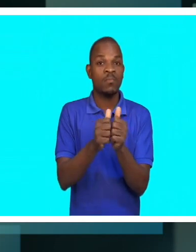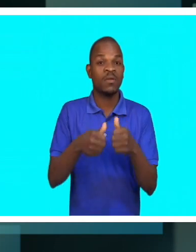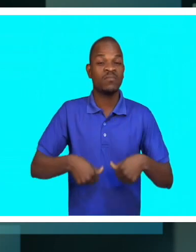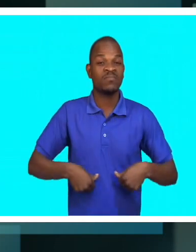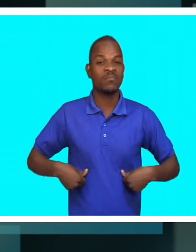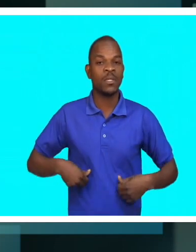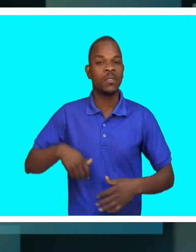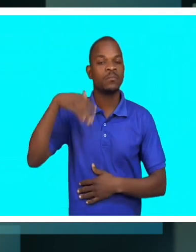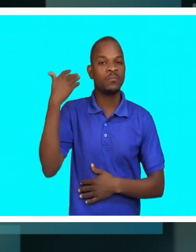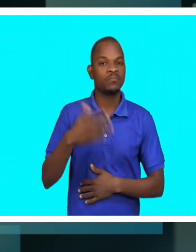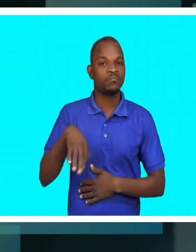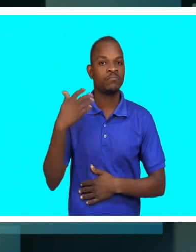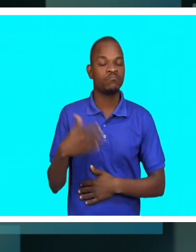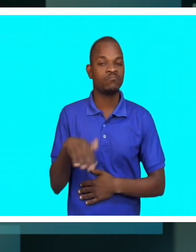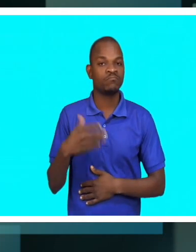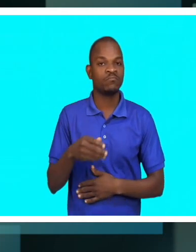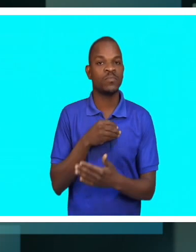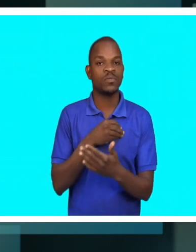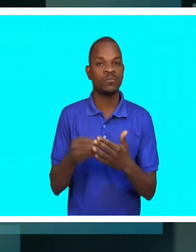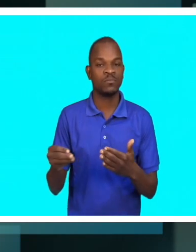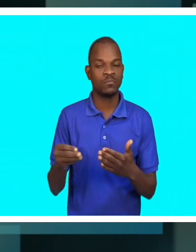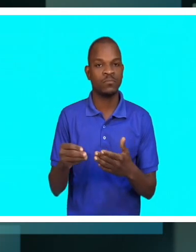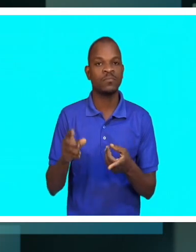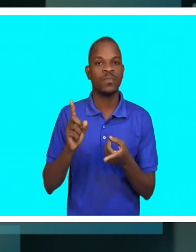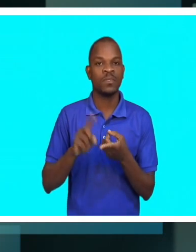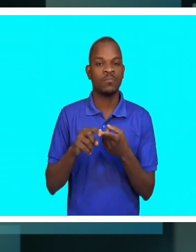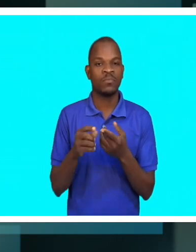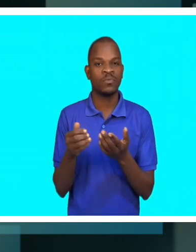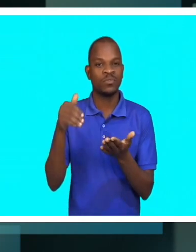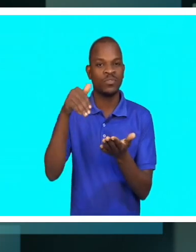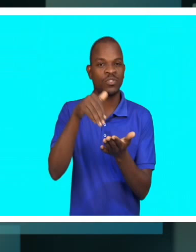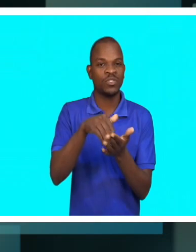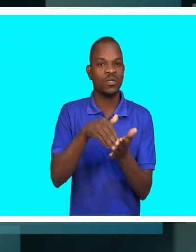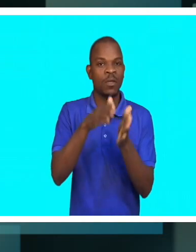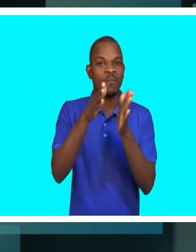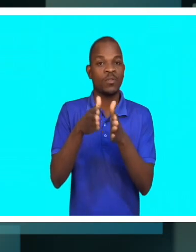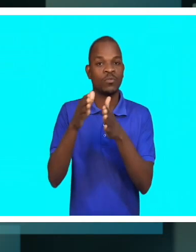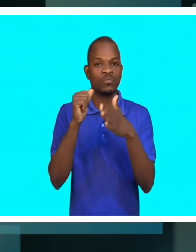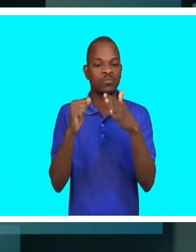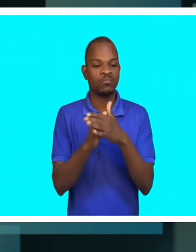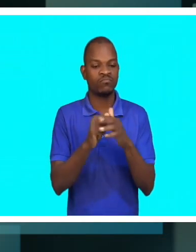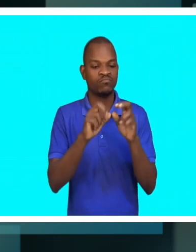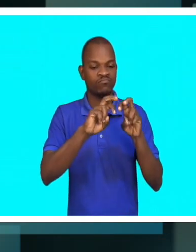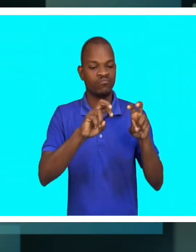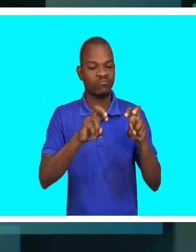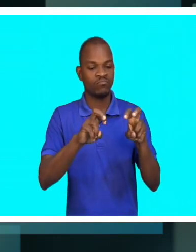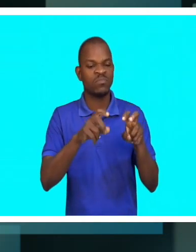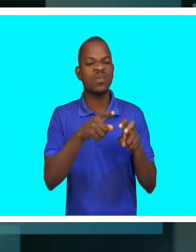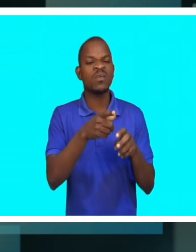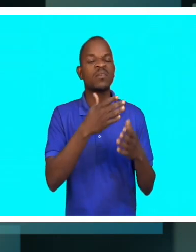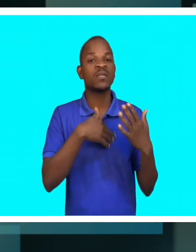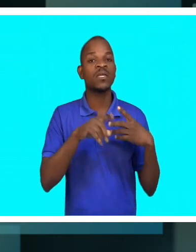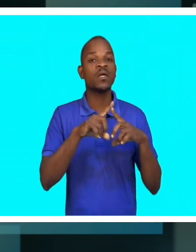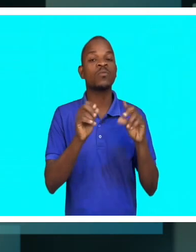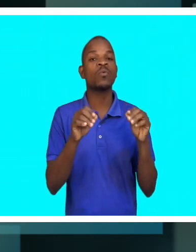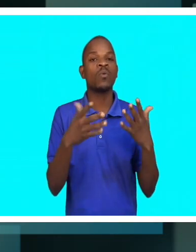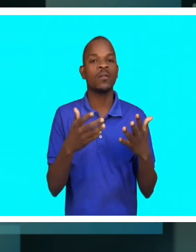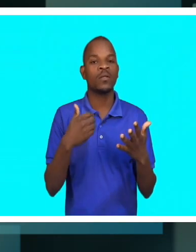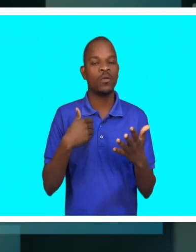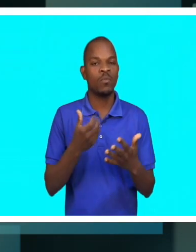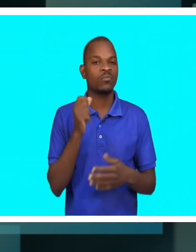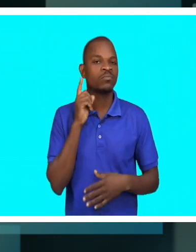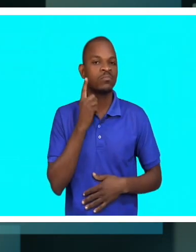até morrer. E fraldas hoje em dia são caras. Então, se eles chegam lá, avaliam, escrevem mais